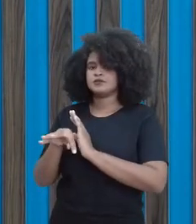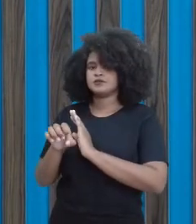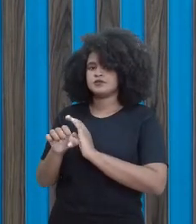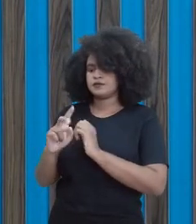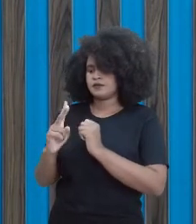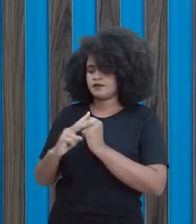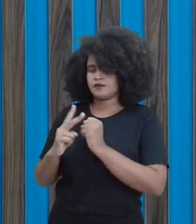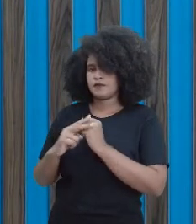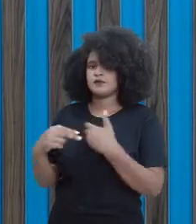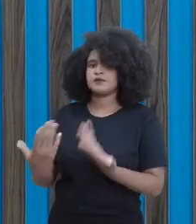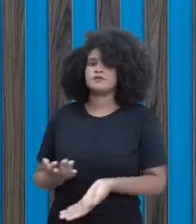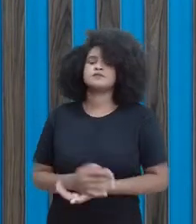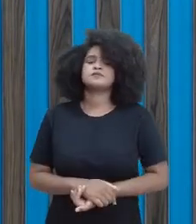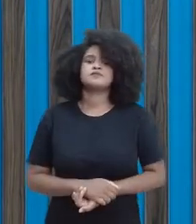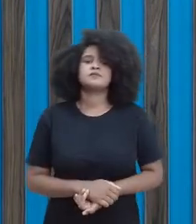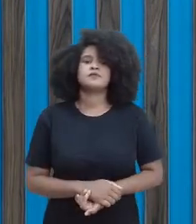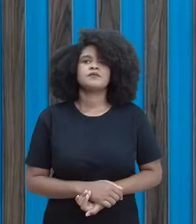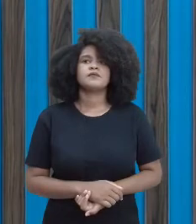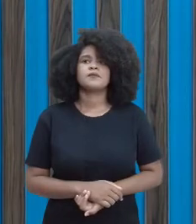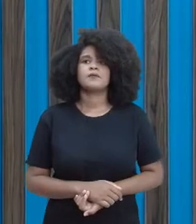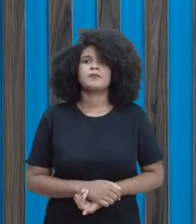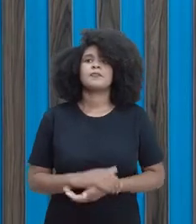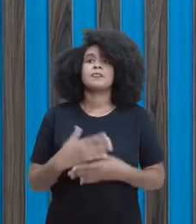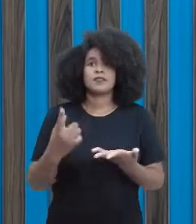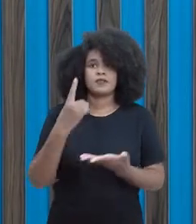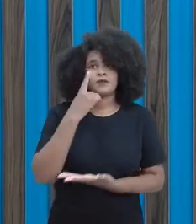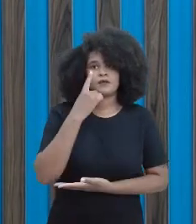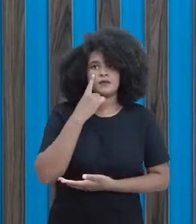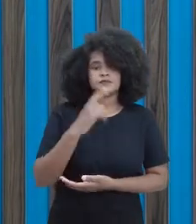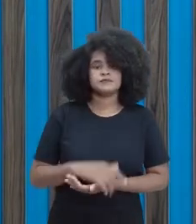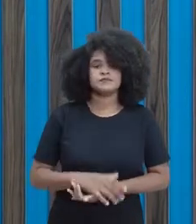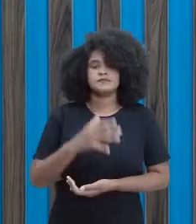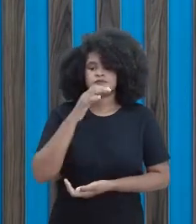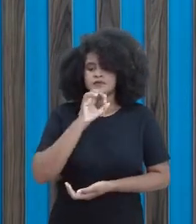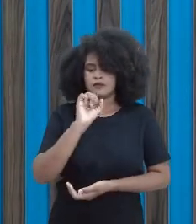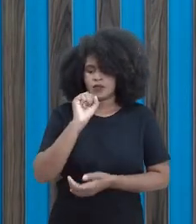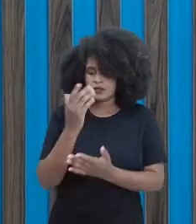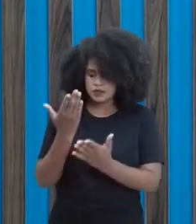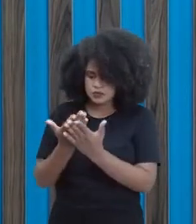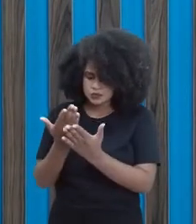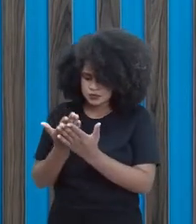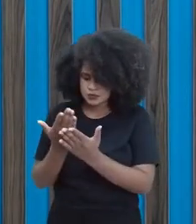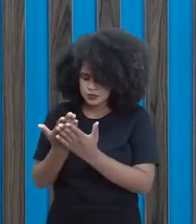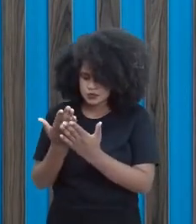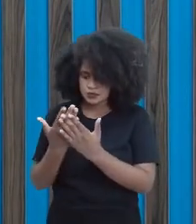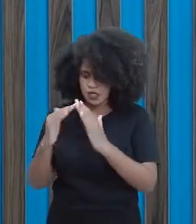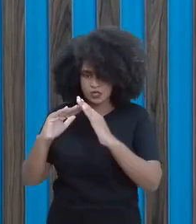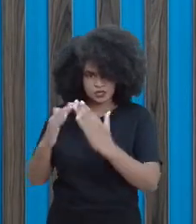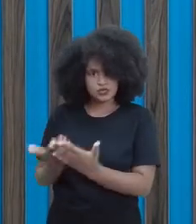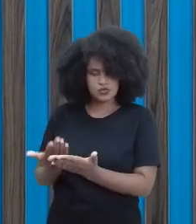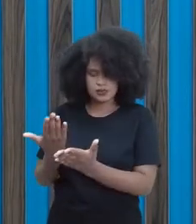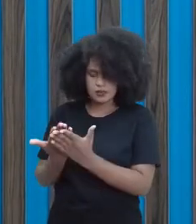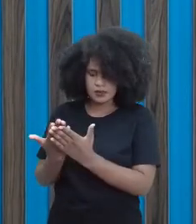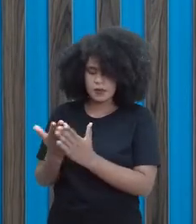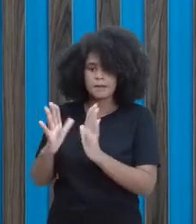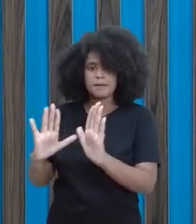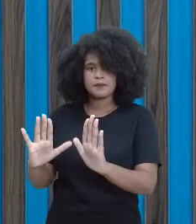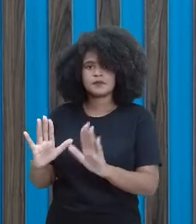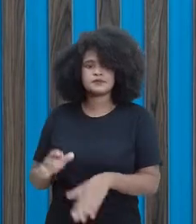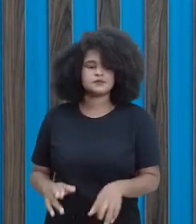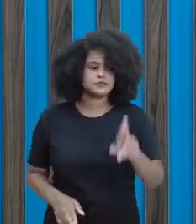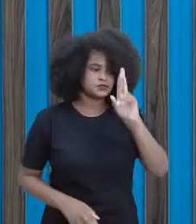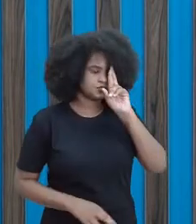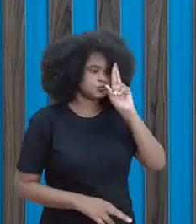palavra by, pessoal, palavra importante, que é pelo. Então, Freire estava estudando naquela escola quando ele